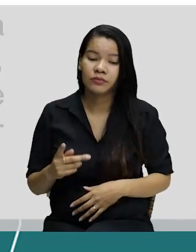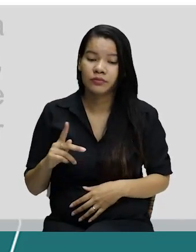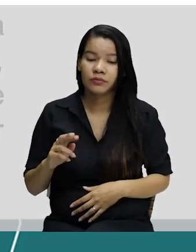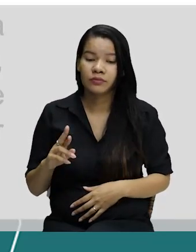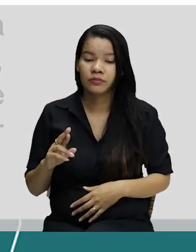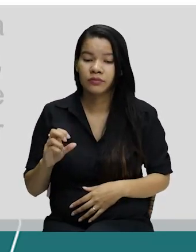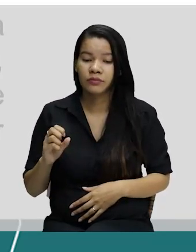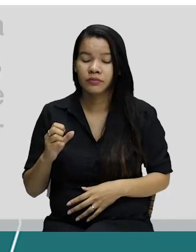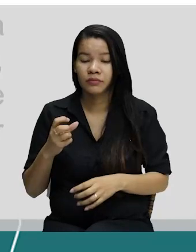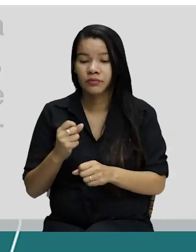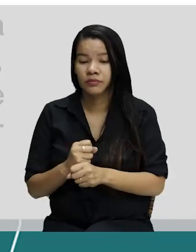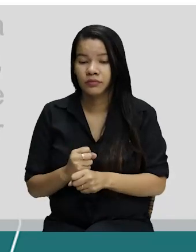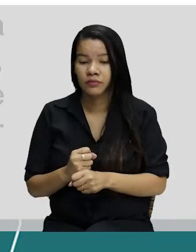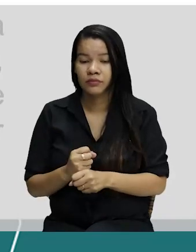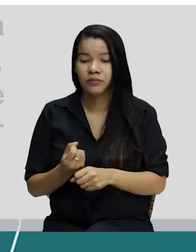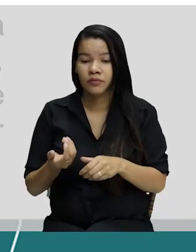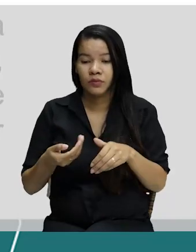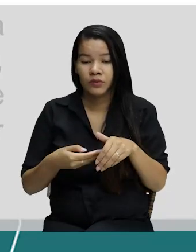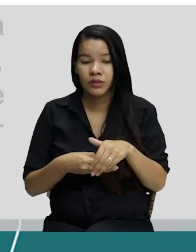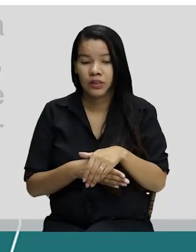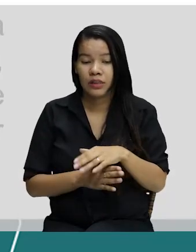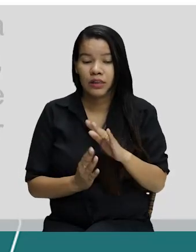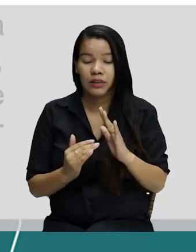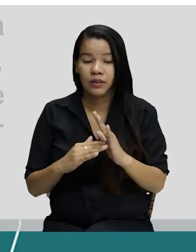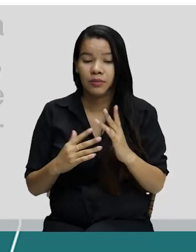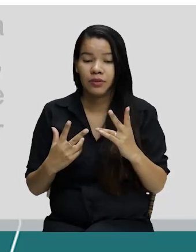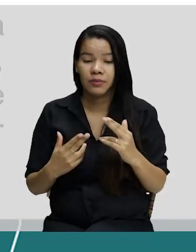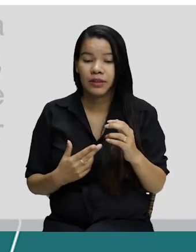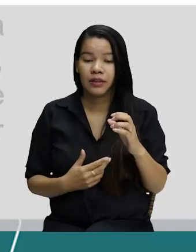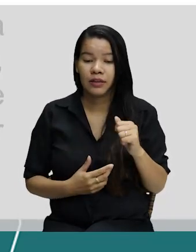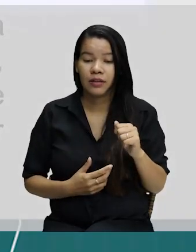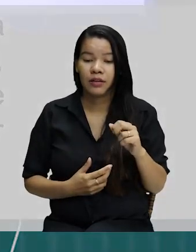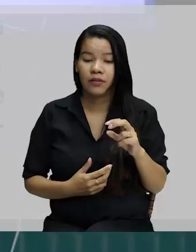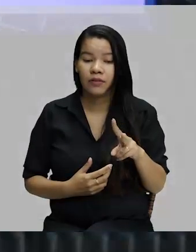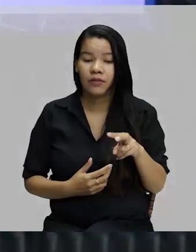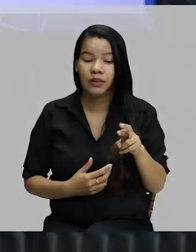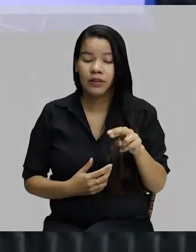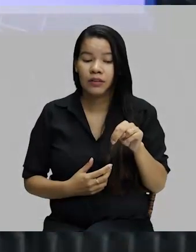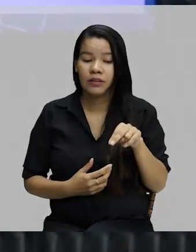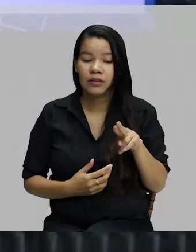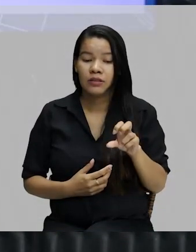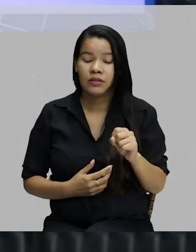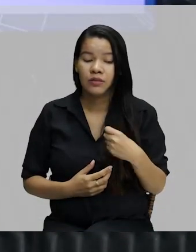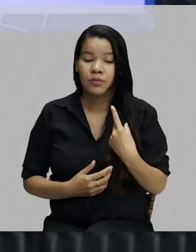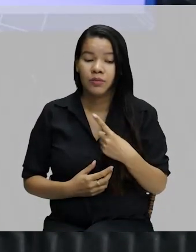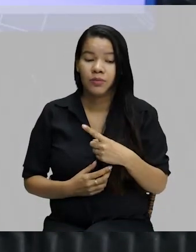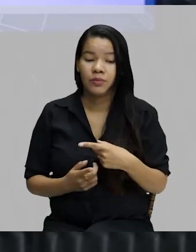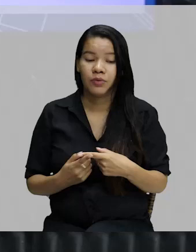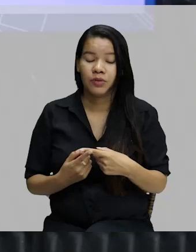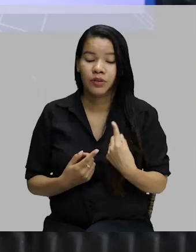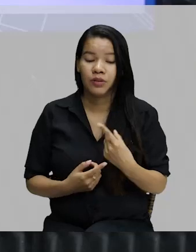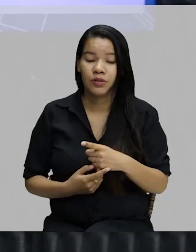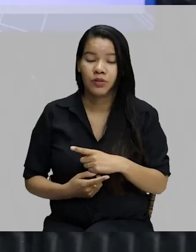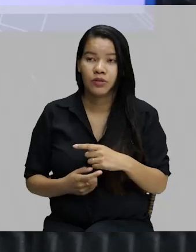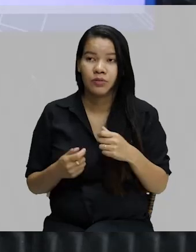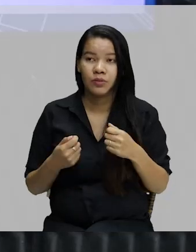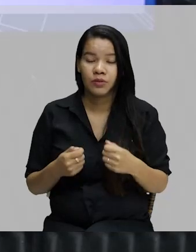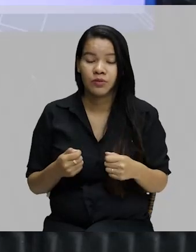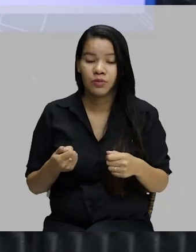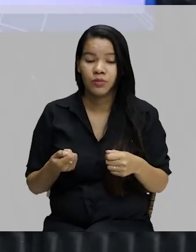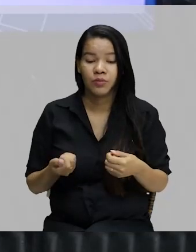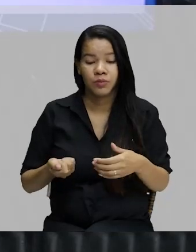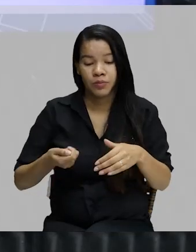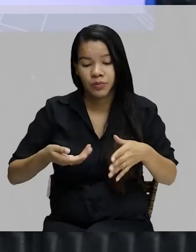são guardados em cavernas, certo? Porque dessa forma nós vamos estar protegendo toda a